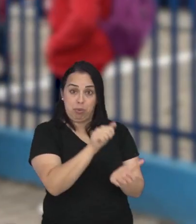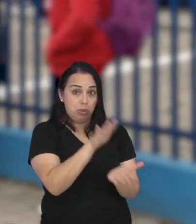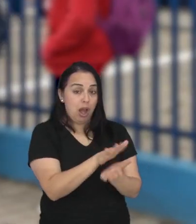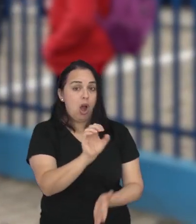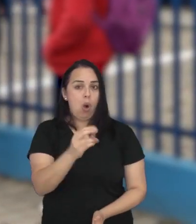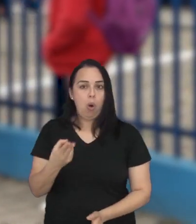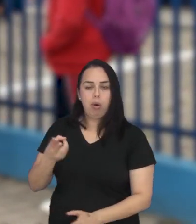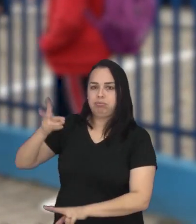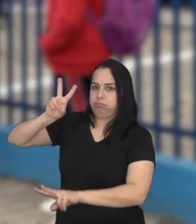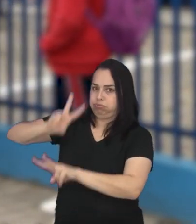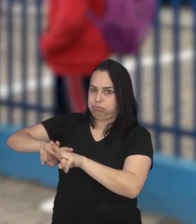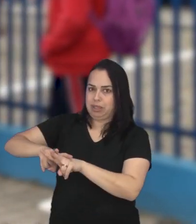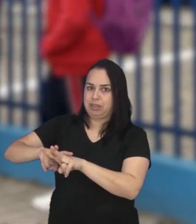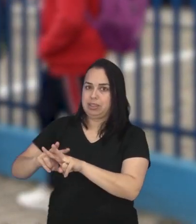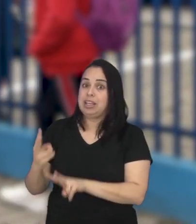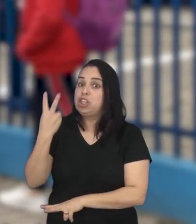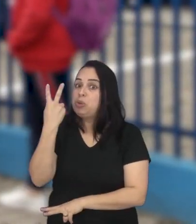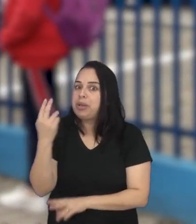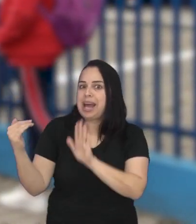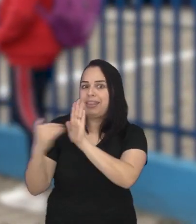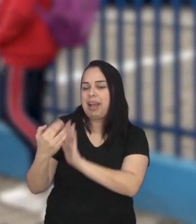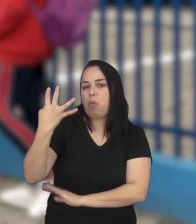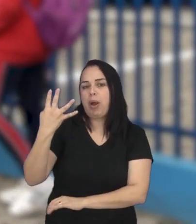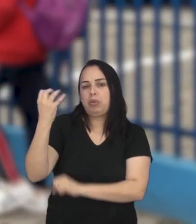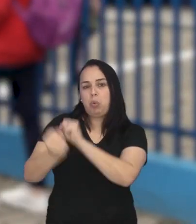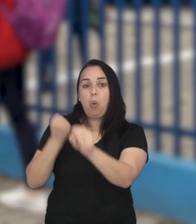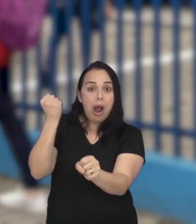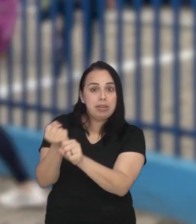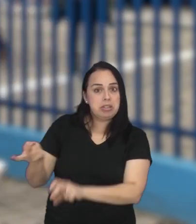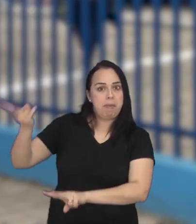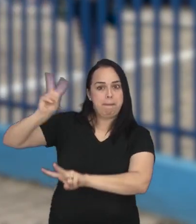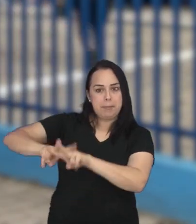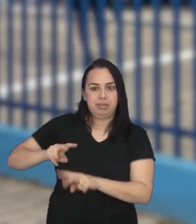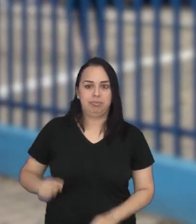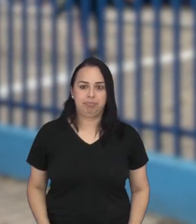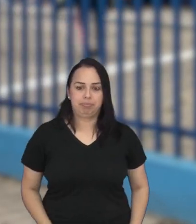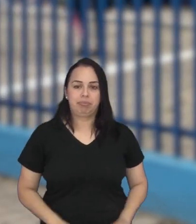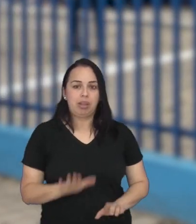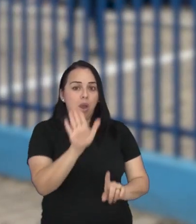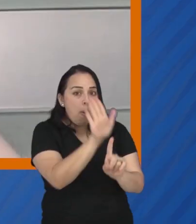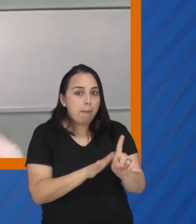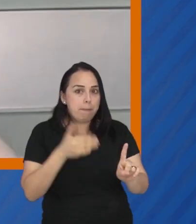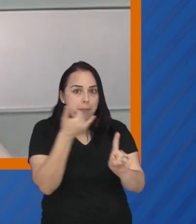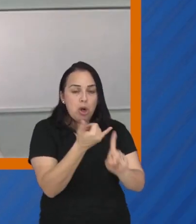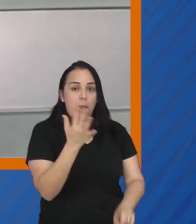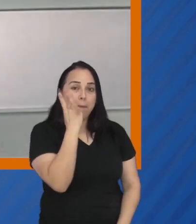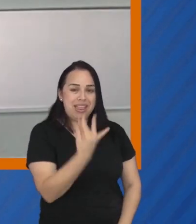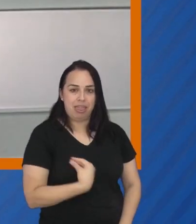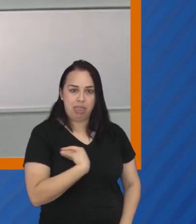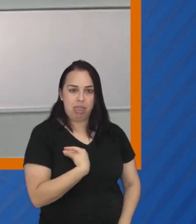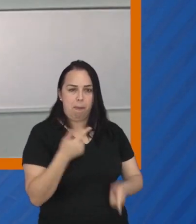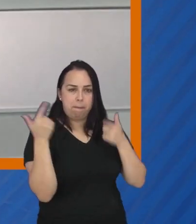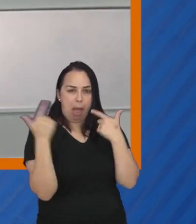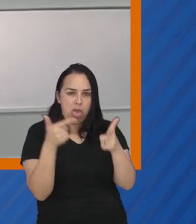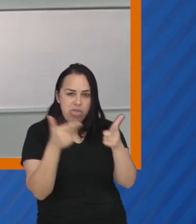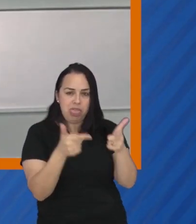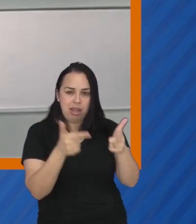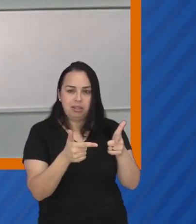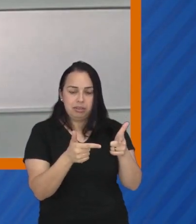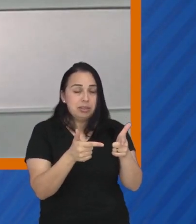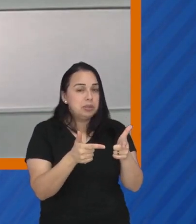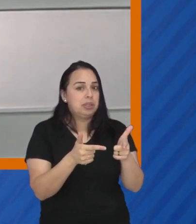à Páscoa. Tradicionalmente, a Quaresma traz para todos os católicos essa dimensão da preparação para a Páscoa como um ato